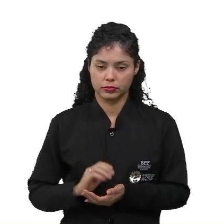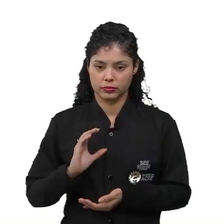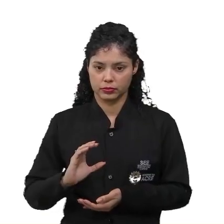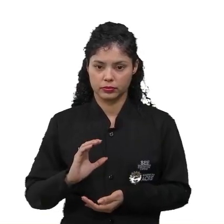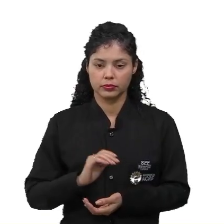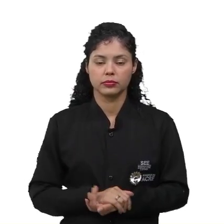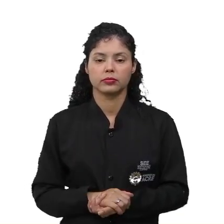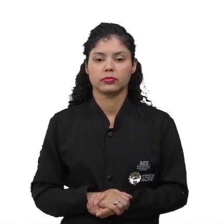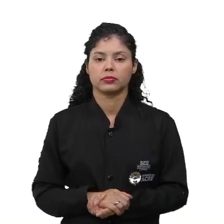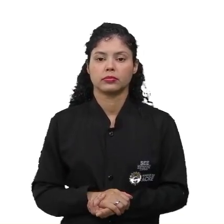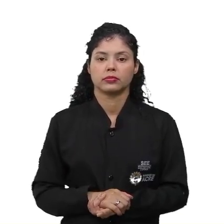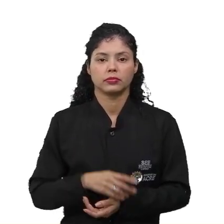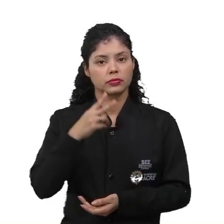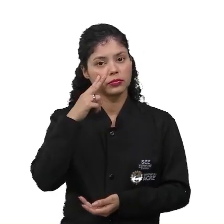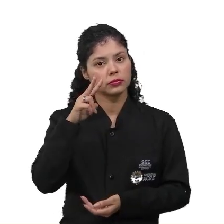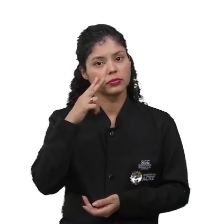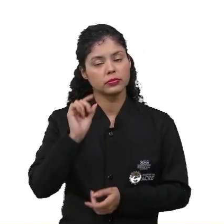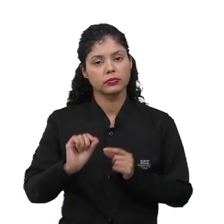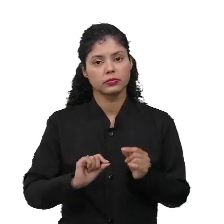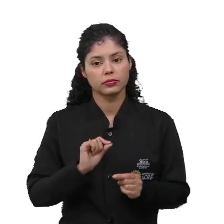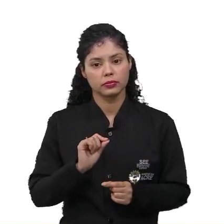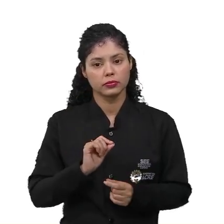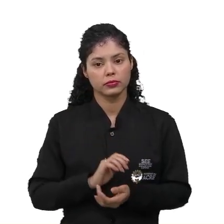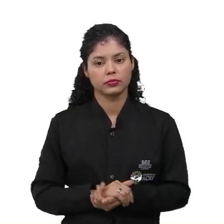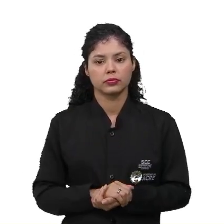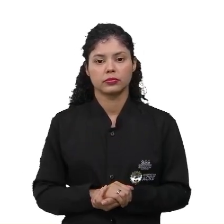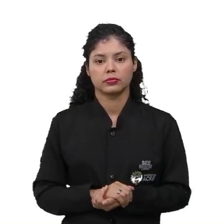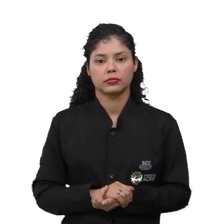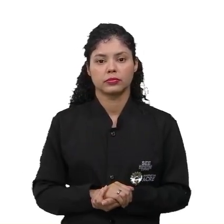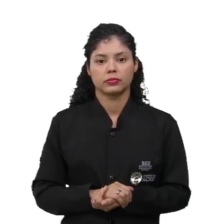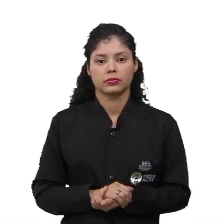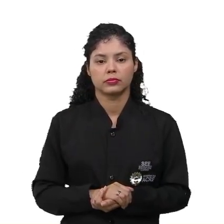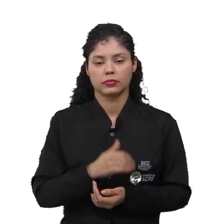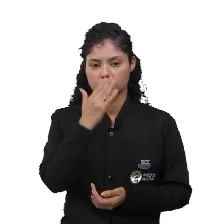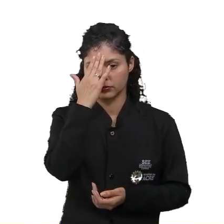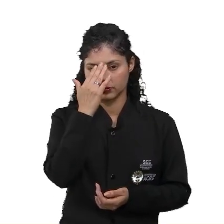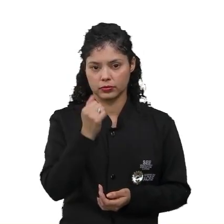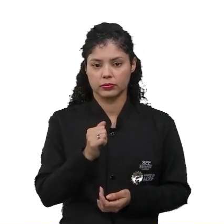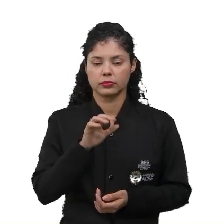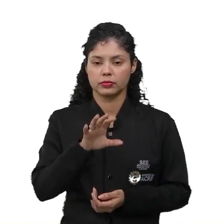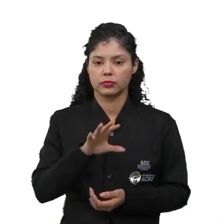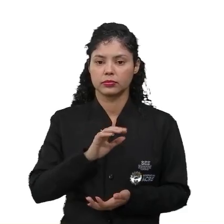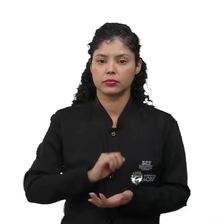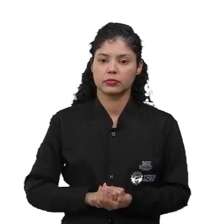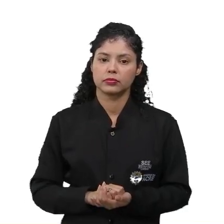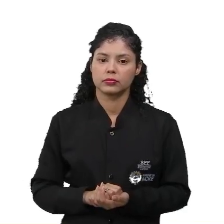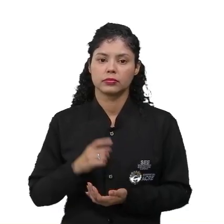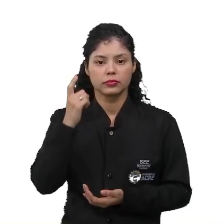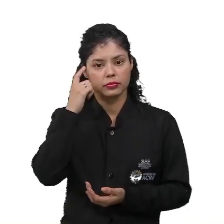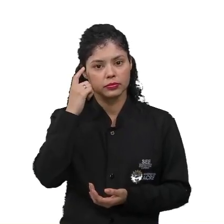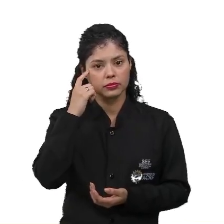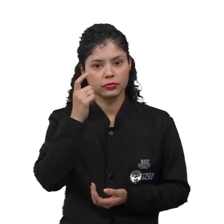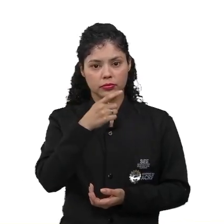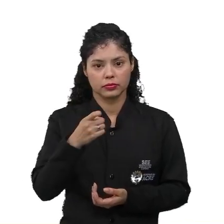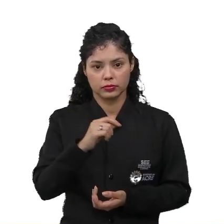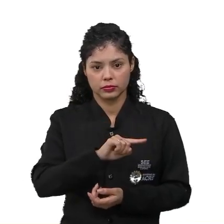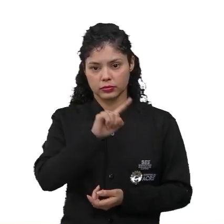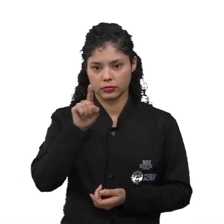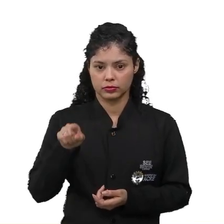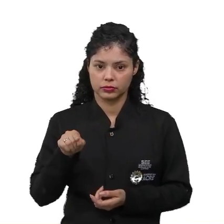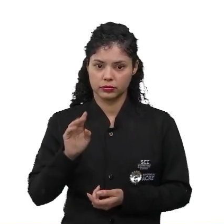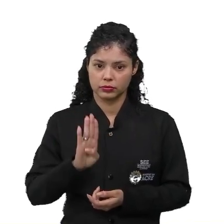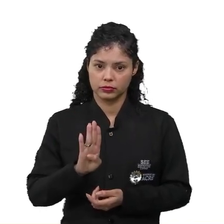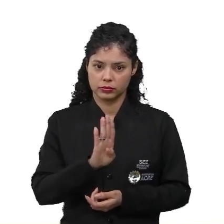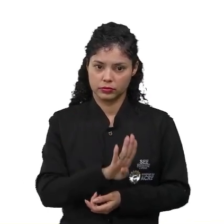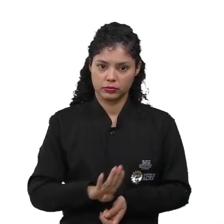C. Veja que, para você decorar isso, você pode imaginar o x continua em cima e o